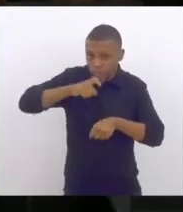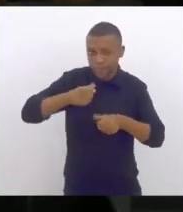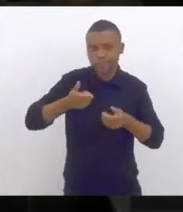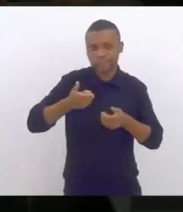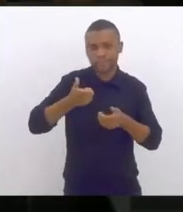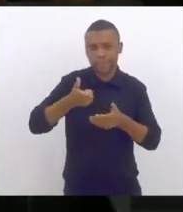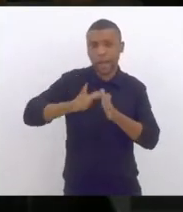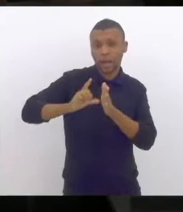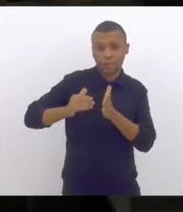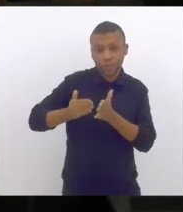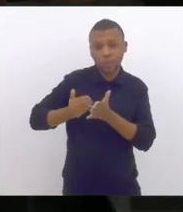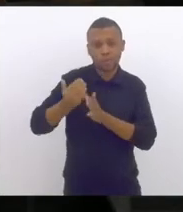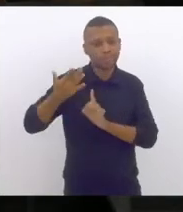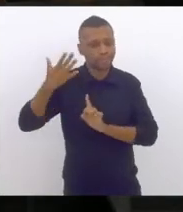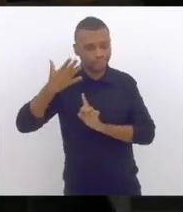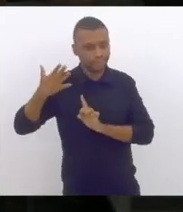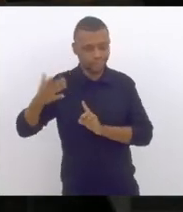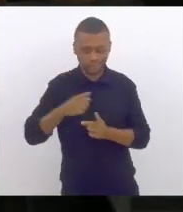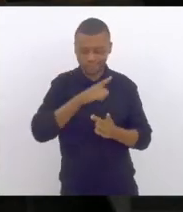Segundo,